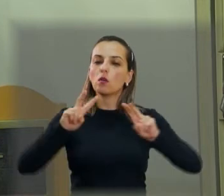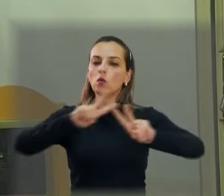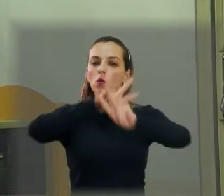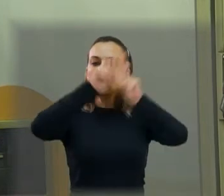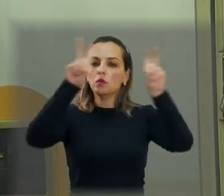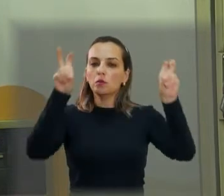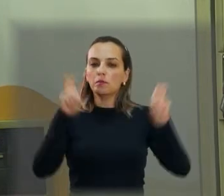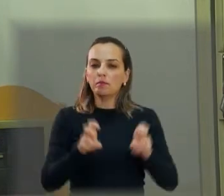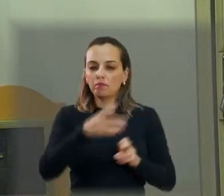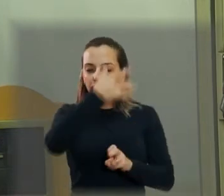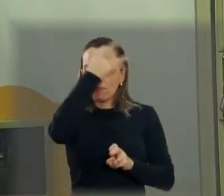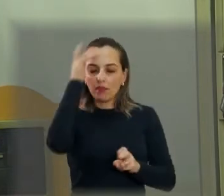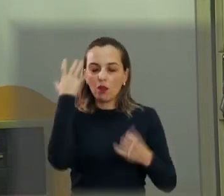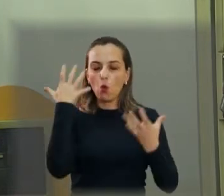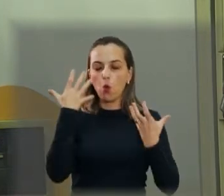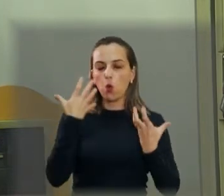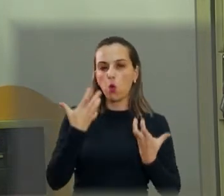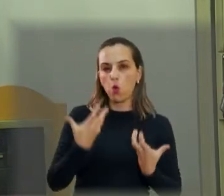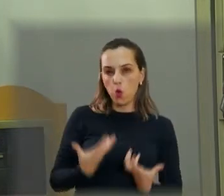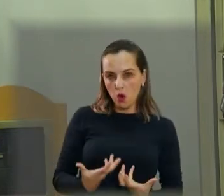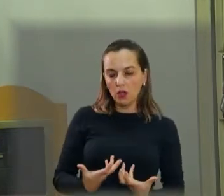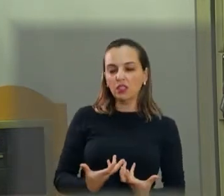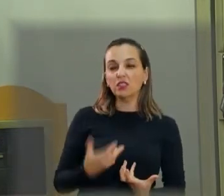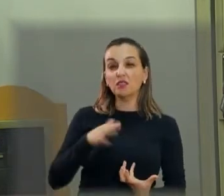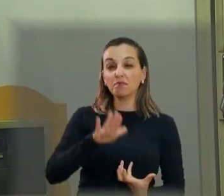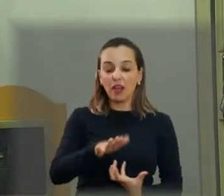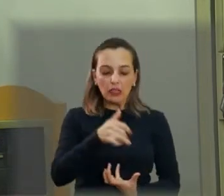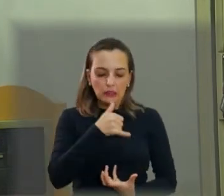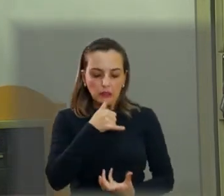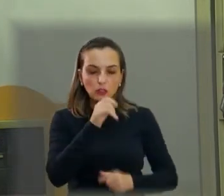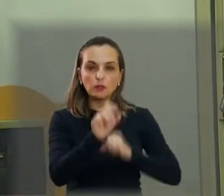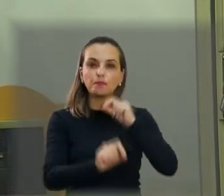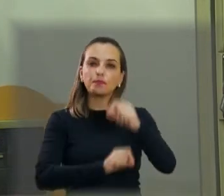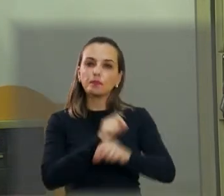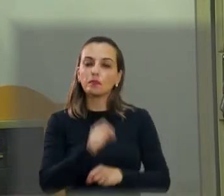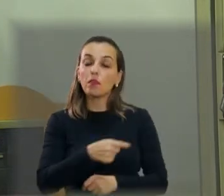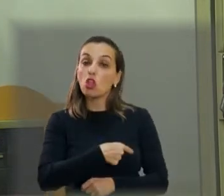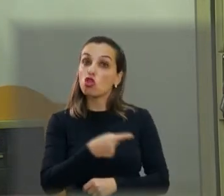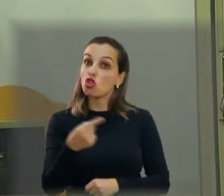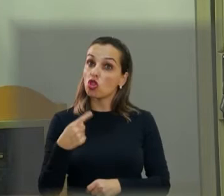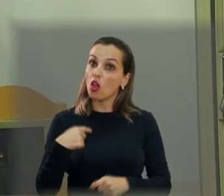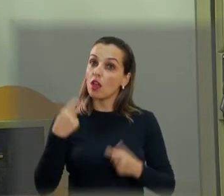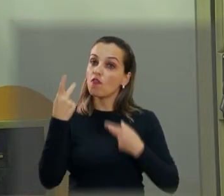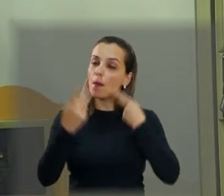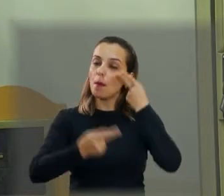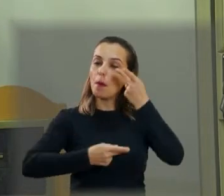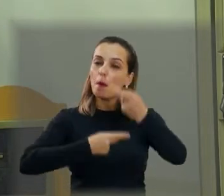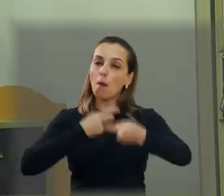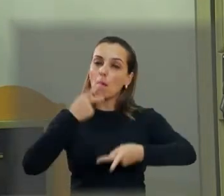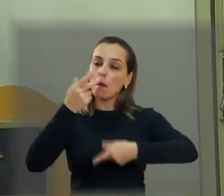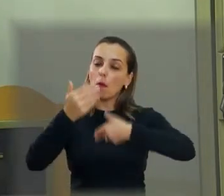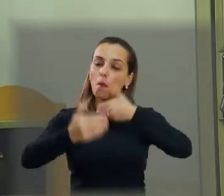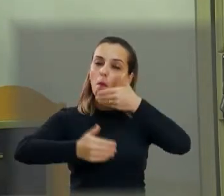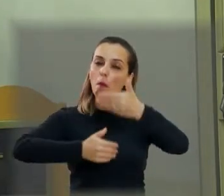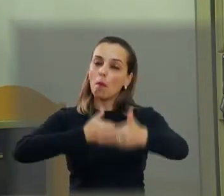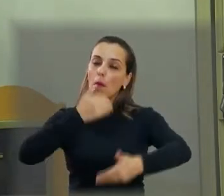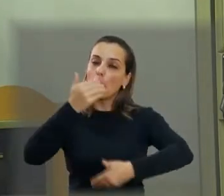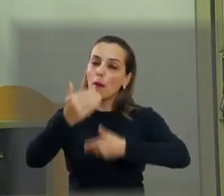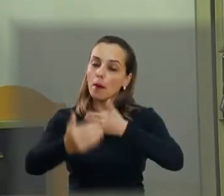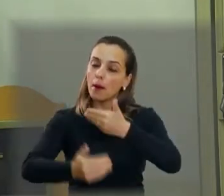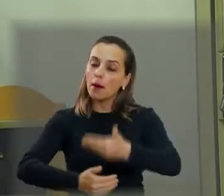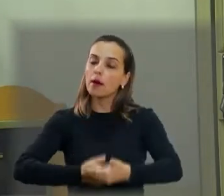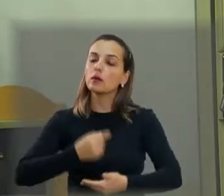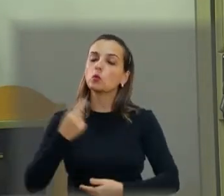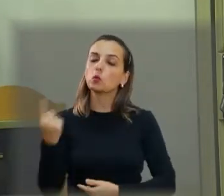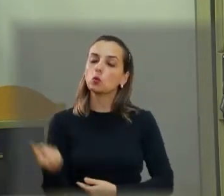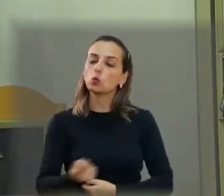muita gente está cansado de ouvir e, infelizmente, a gente tem a dizer que a gente vai precisar falar dele por muito tempo. Só